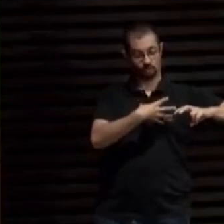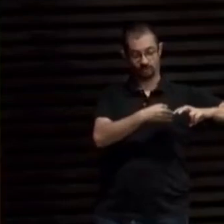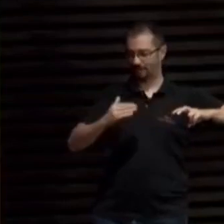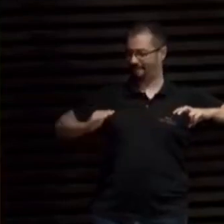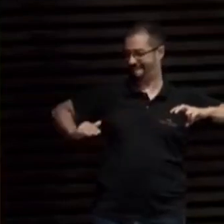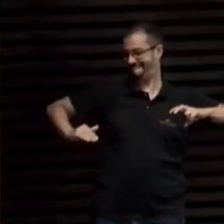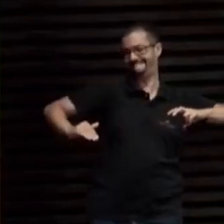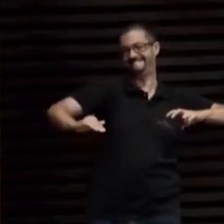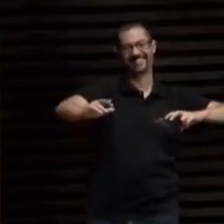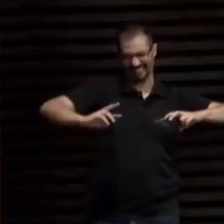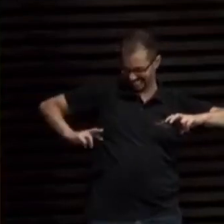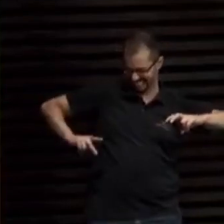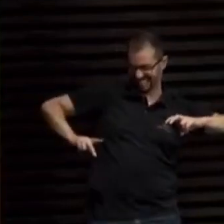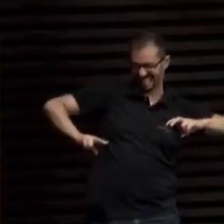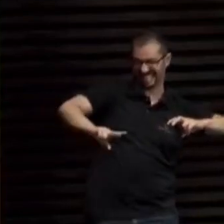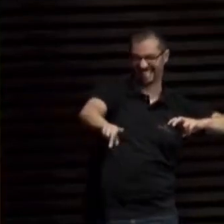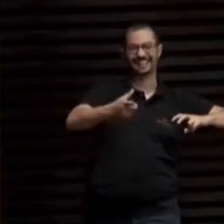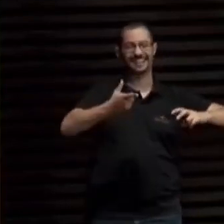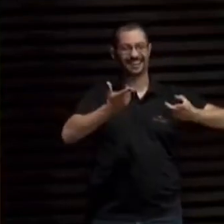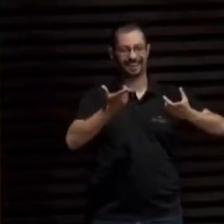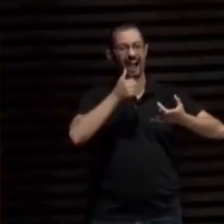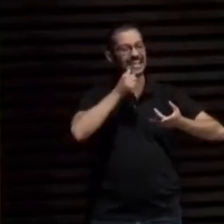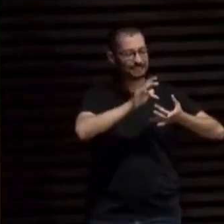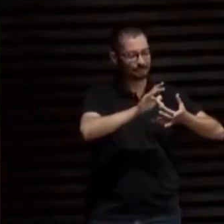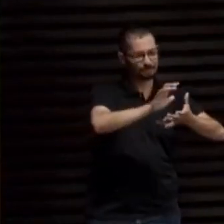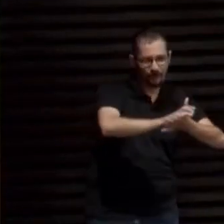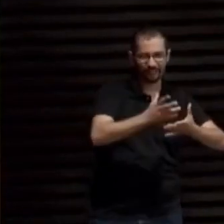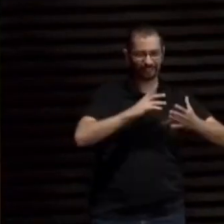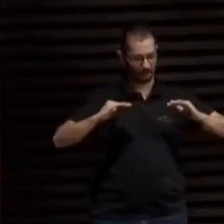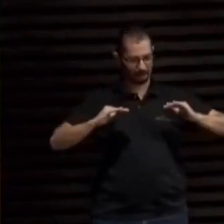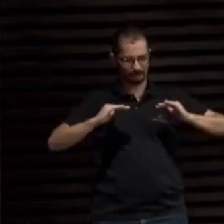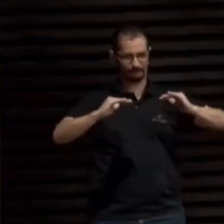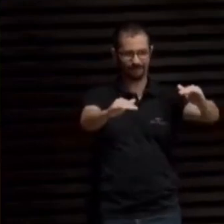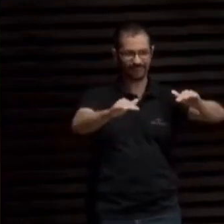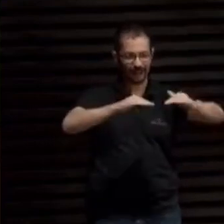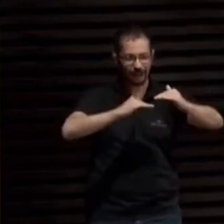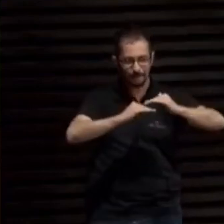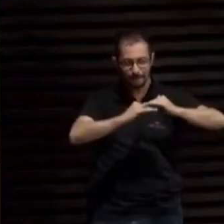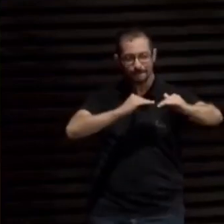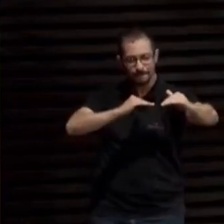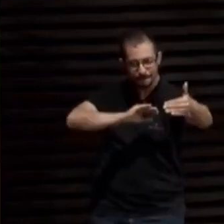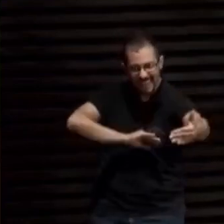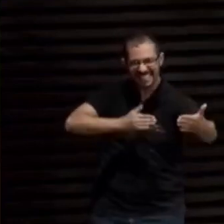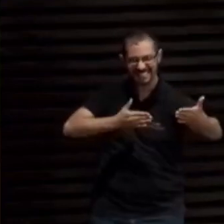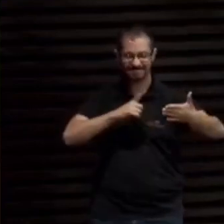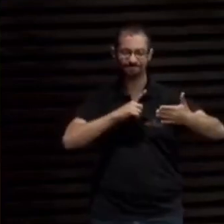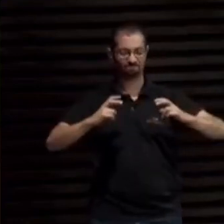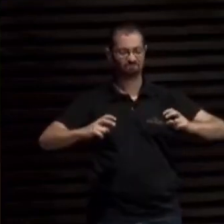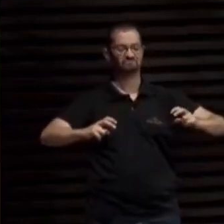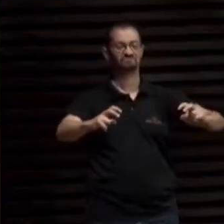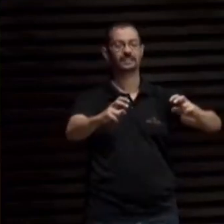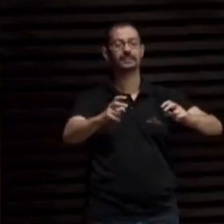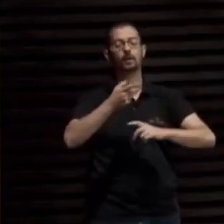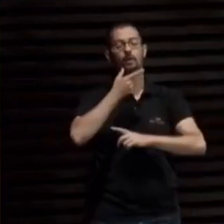a esposa e mais a criadagem, e todos ali esperando. Ele leu o texto e disse nós